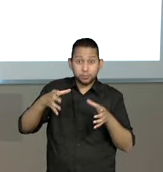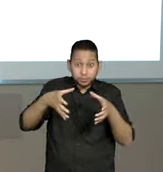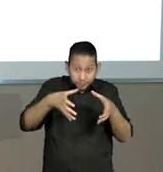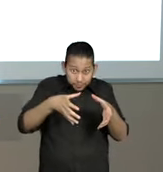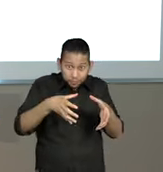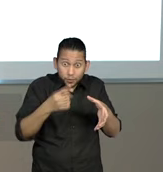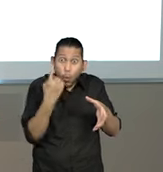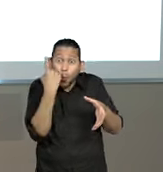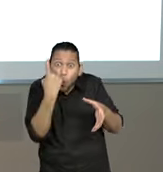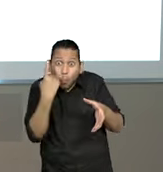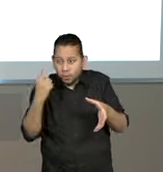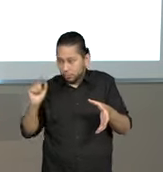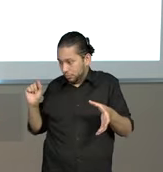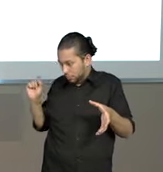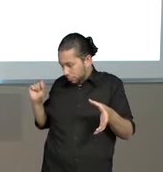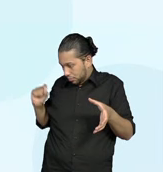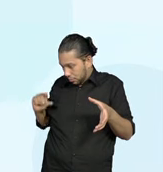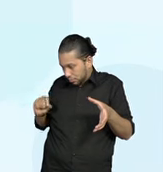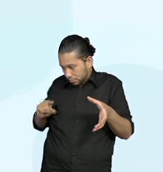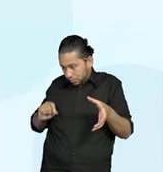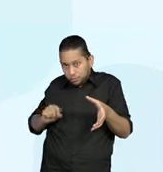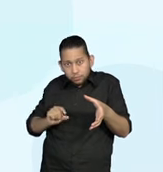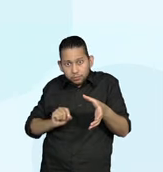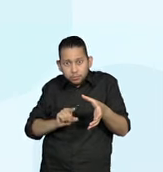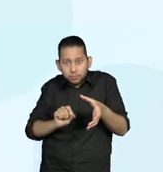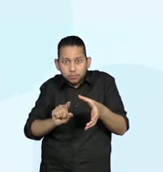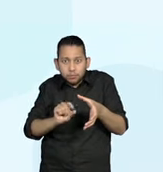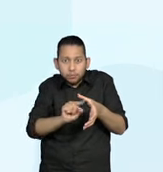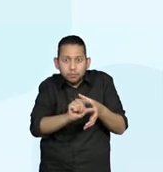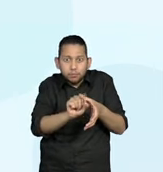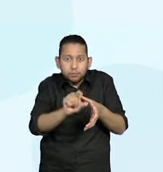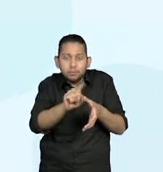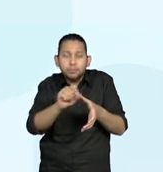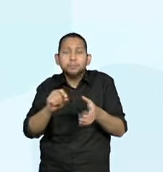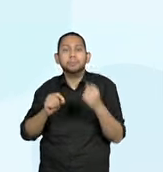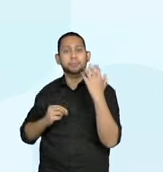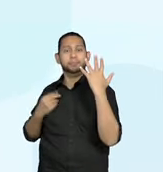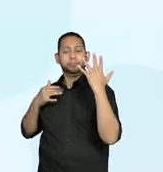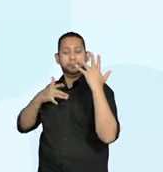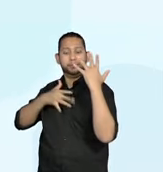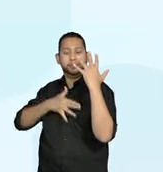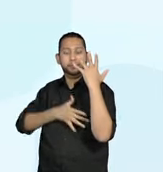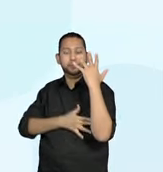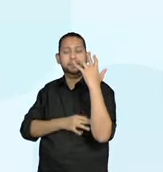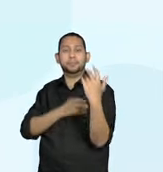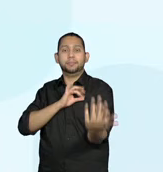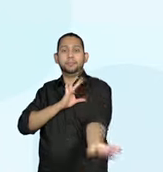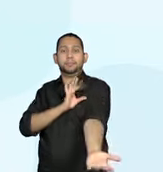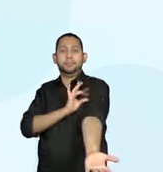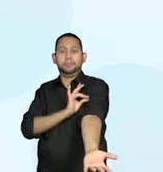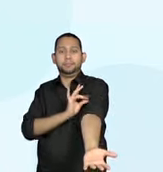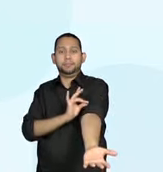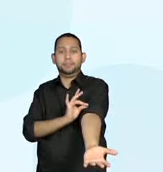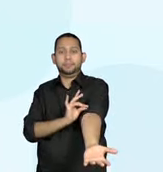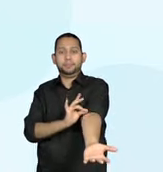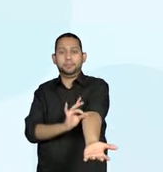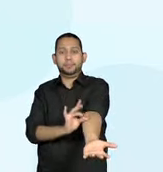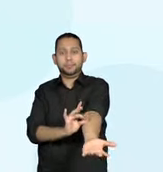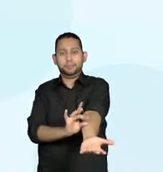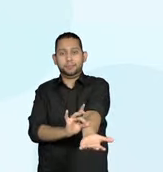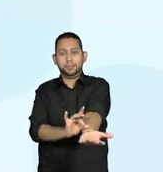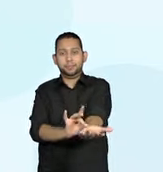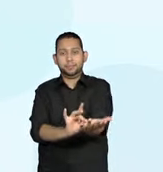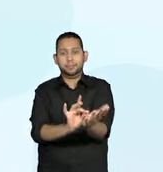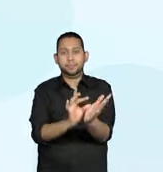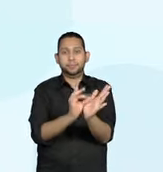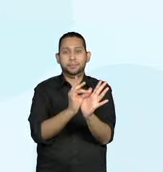concomitantemente mandando em outro fiozinho, outro tipo de informação, tá? Então, esses feixes de